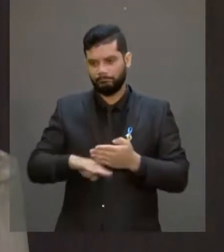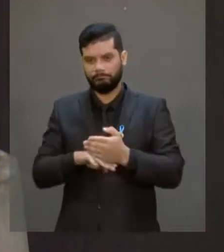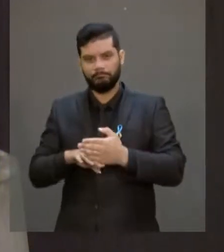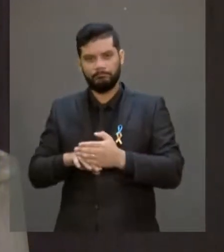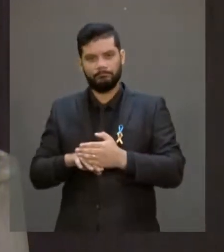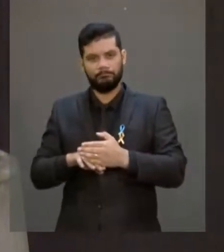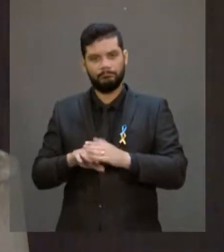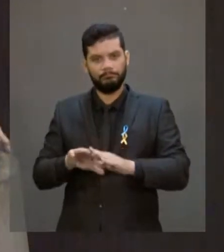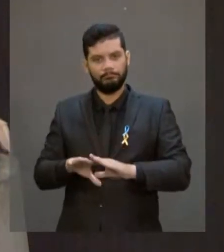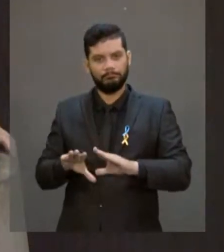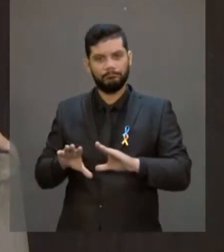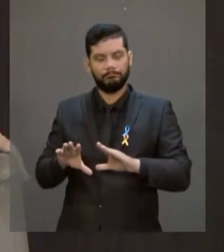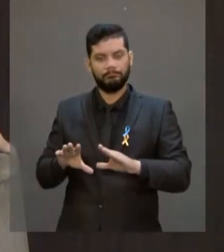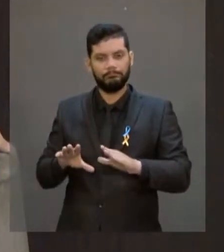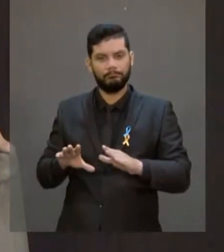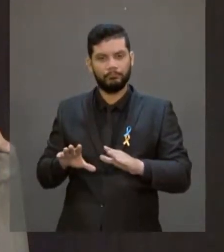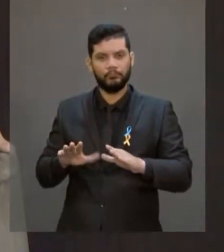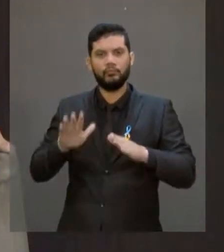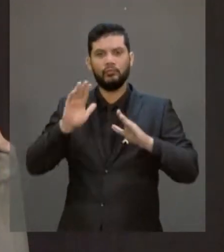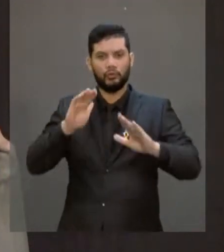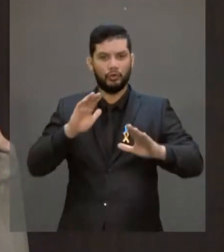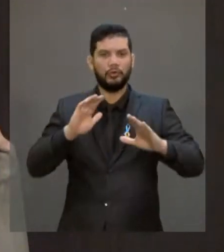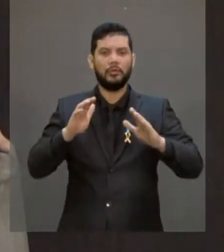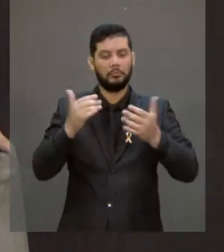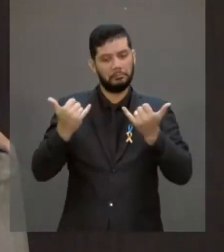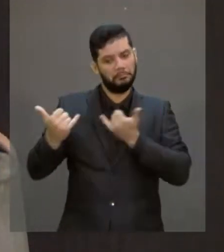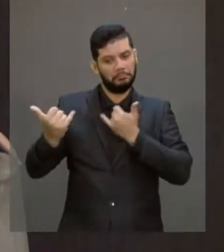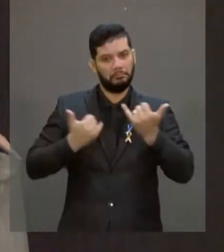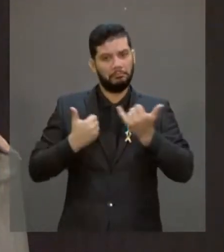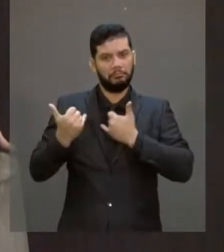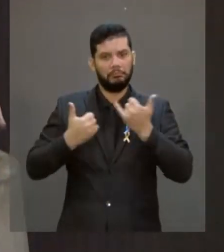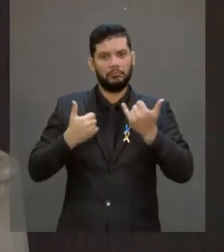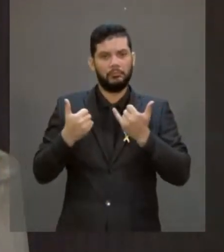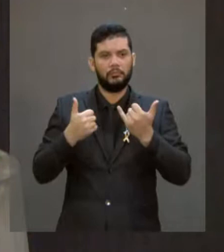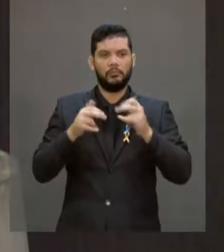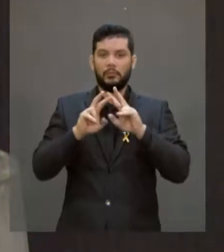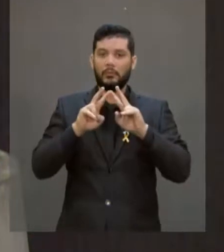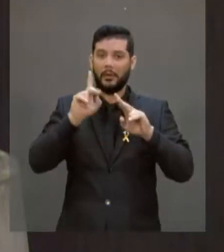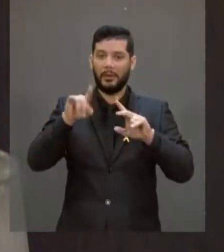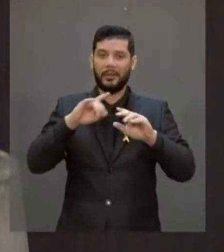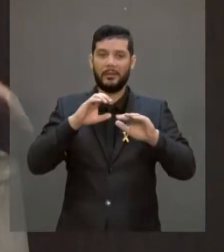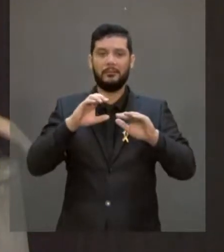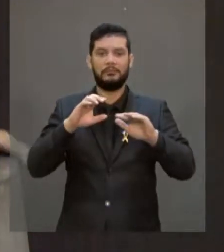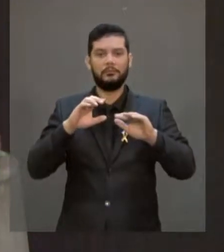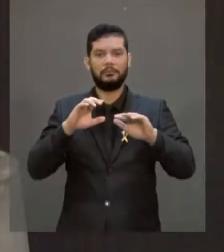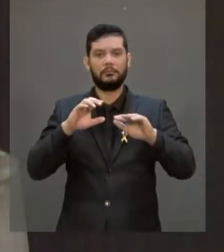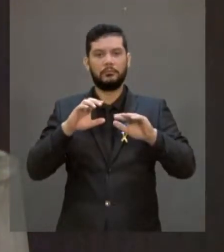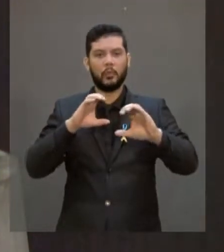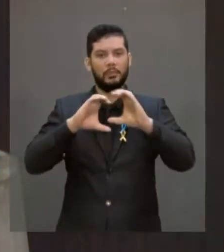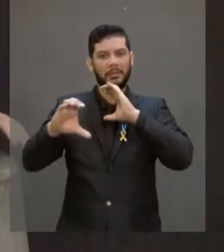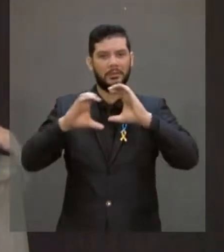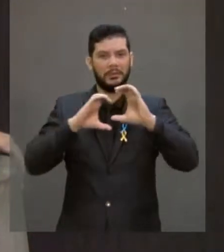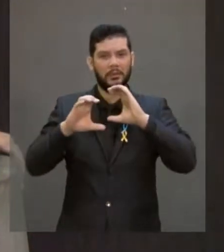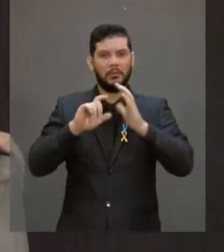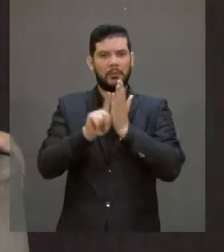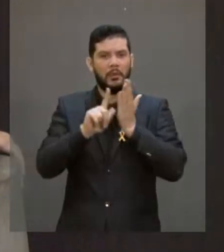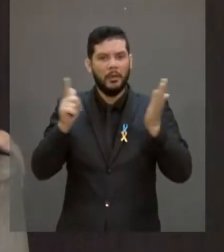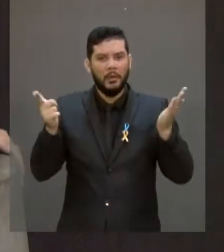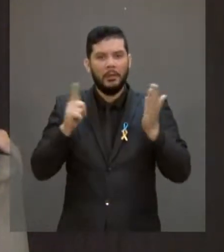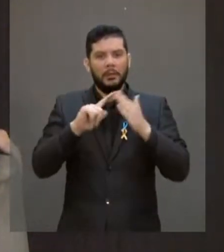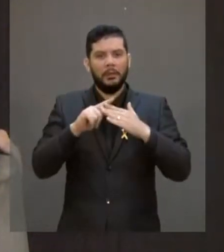chegam, pelos meios de comunicação, que já no sábado tinham